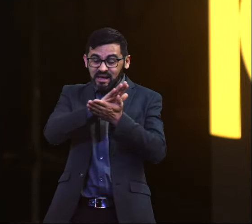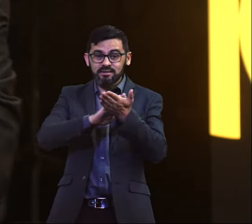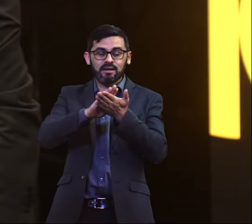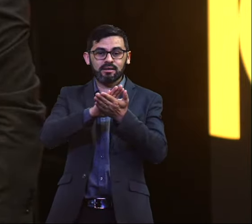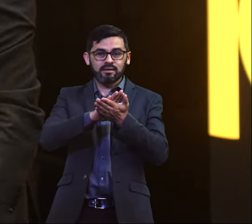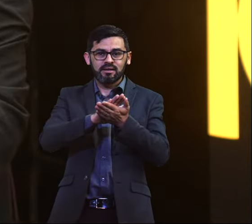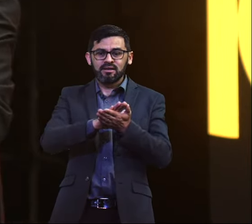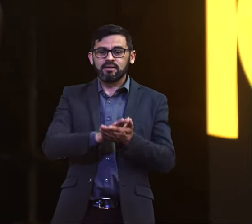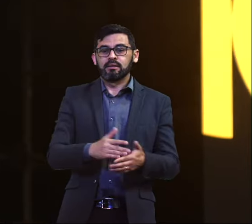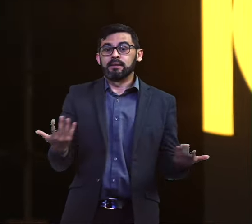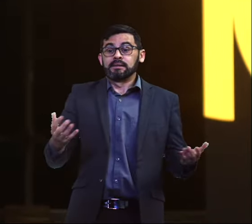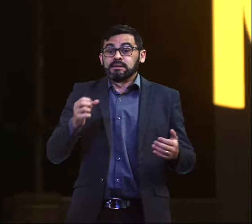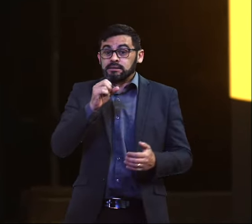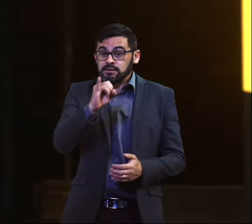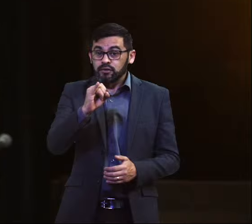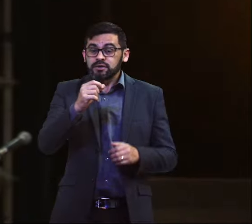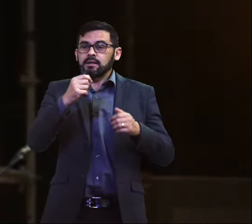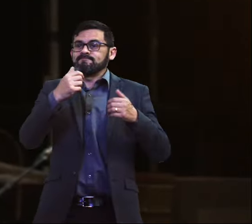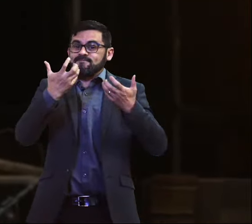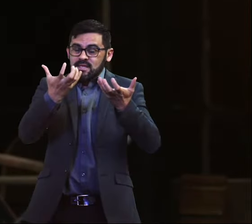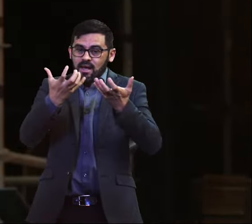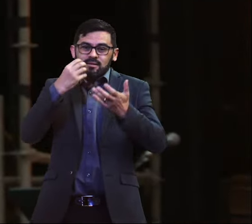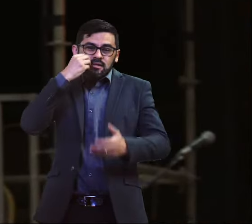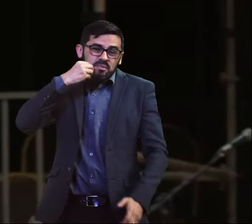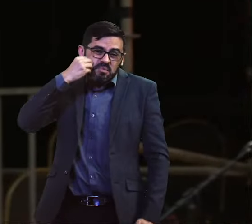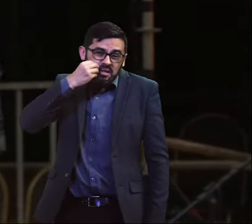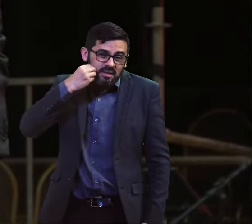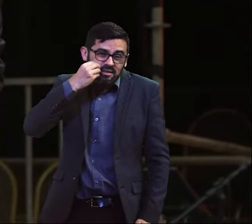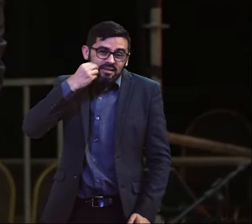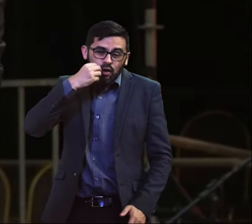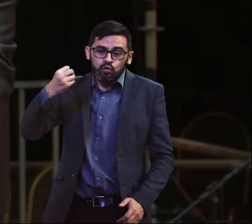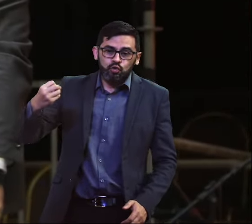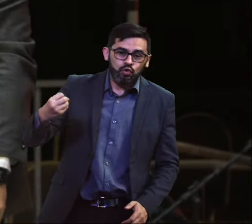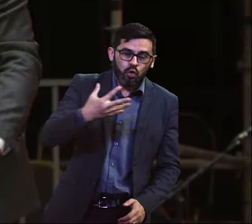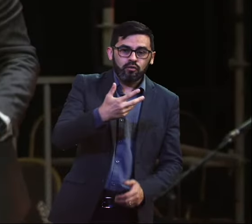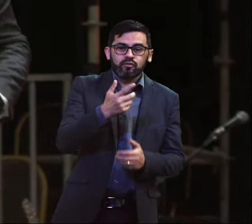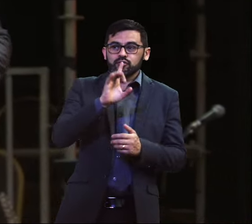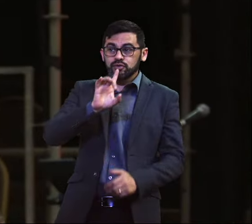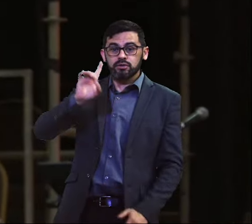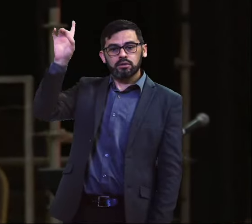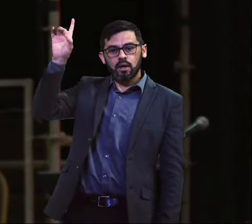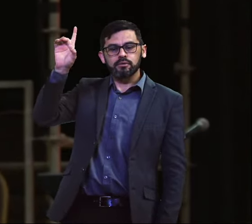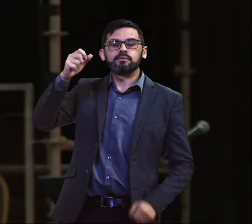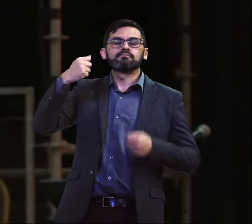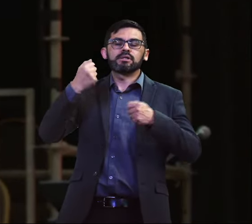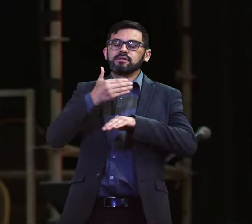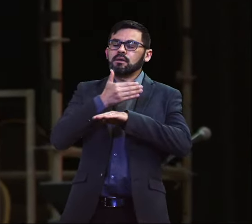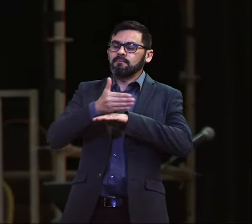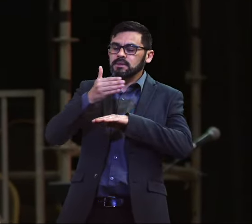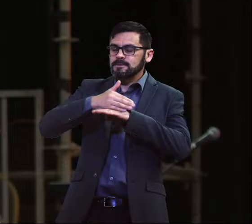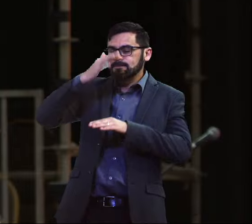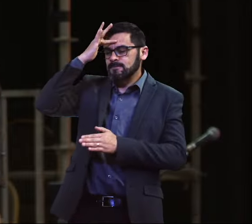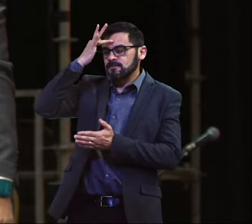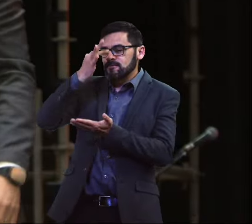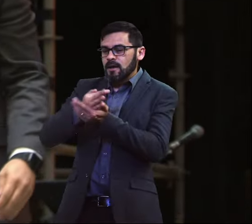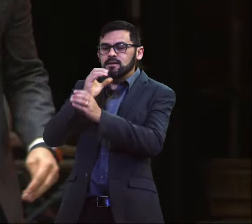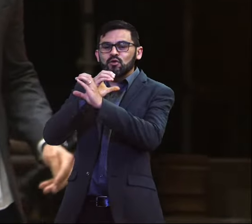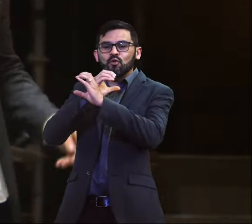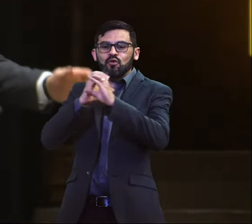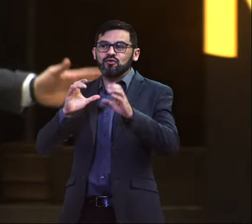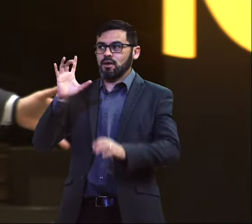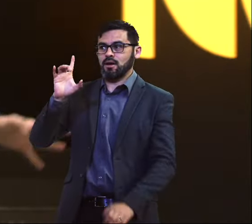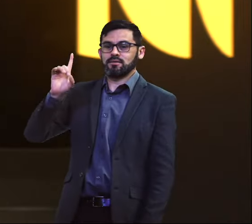Não tem como viver o sobrenatural de Deus sem correr riscos, sem dar passos rumo ao desconhecido,